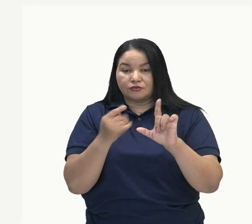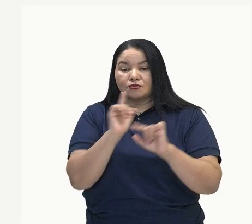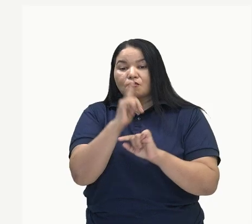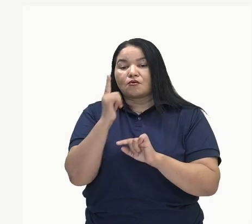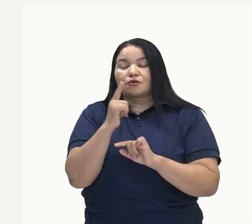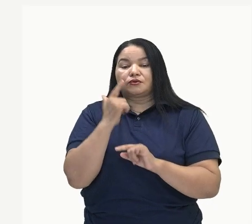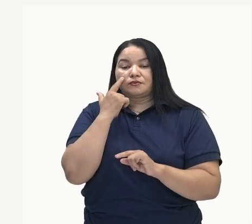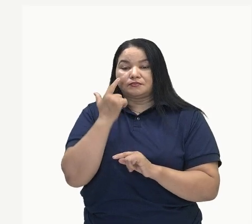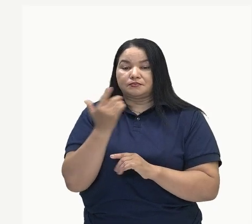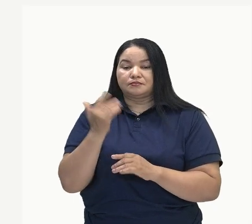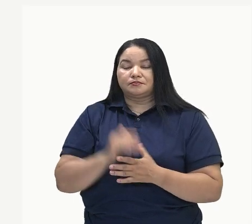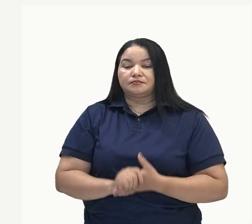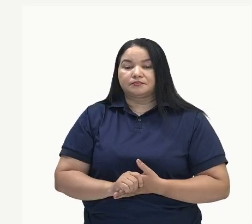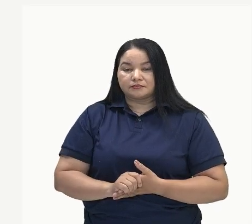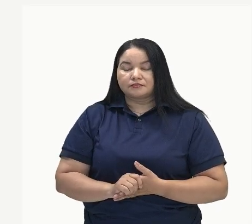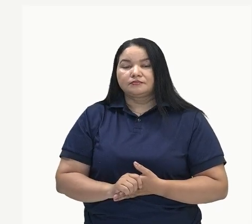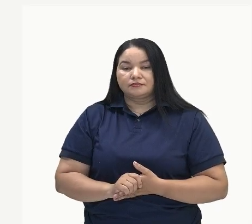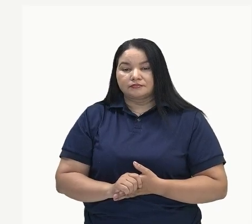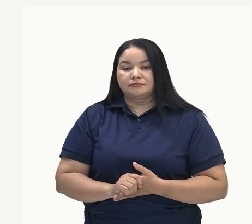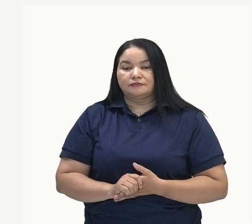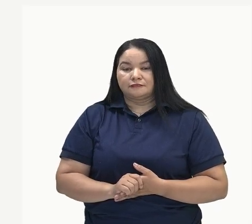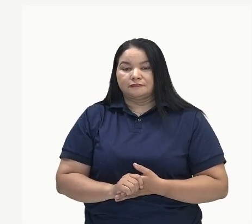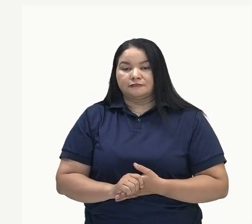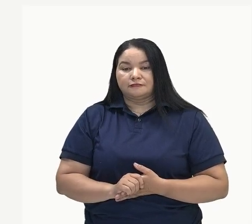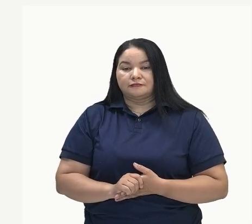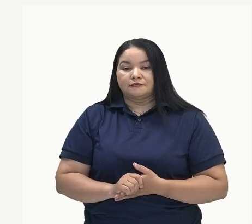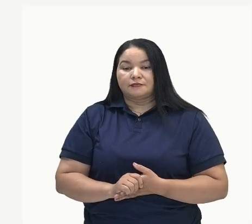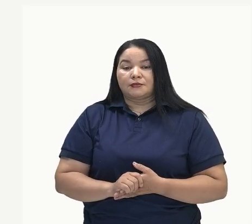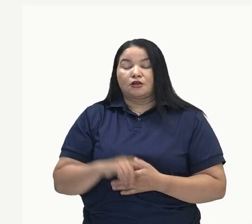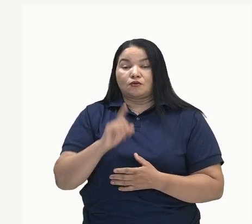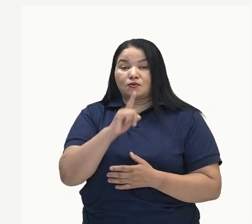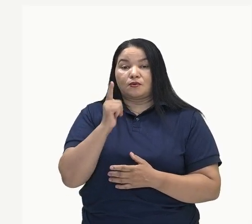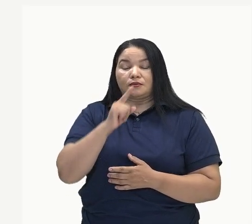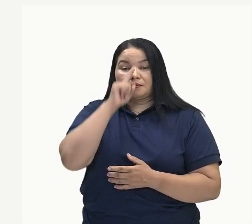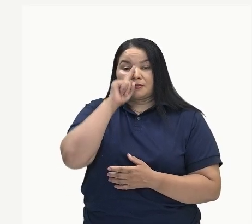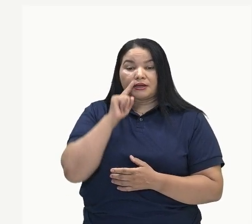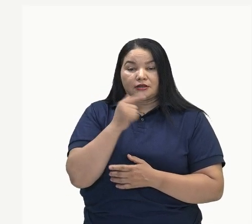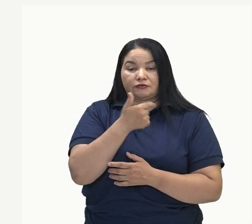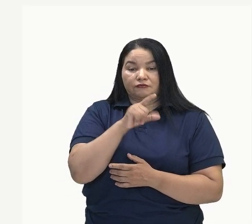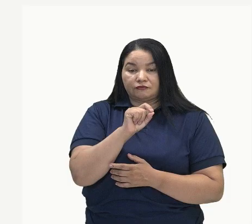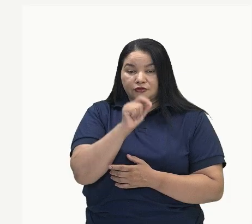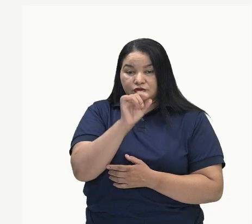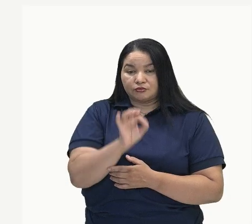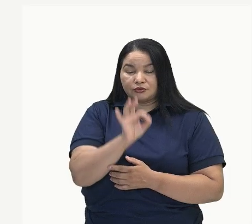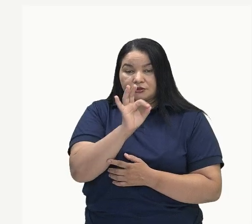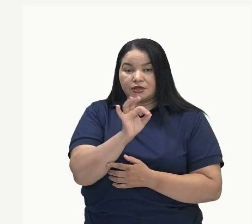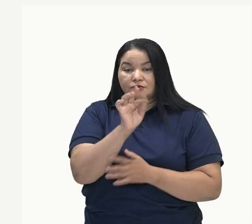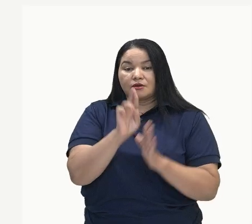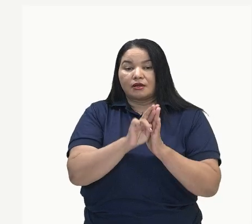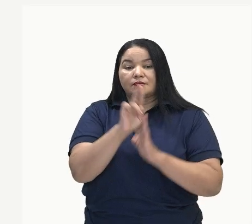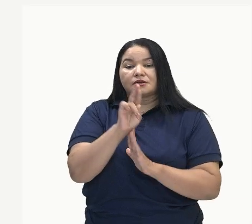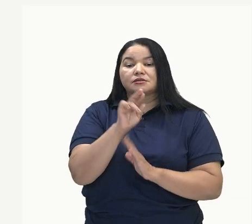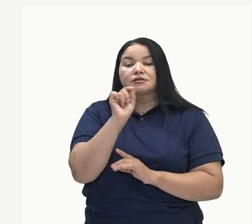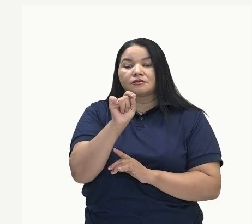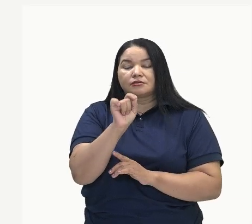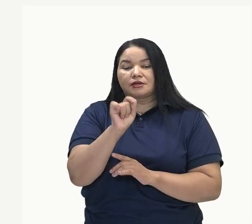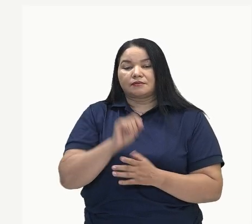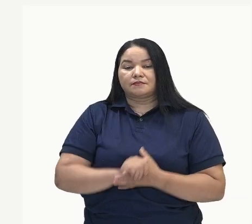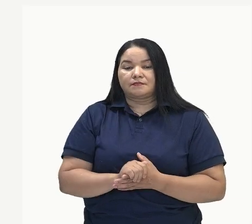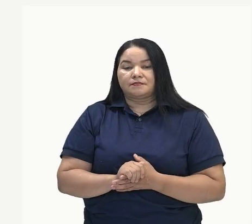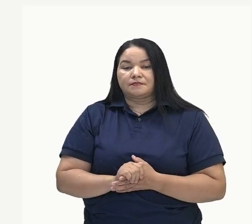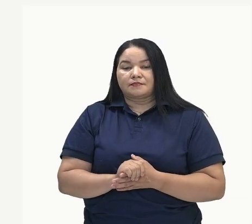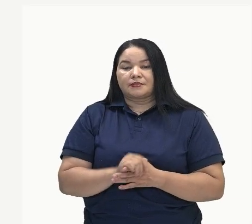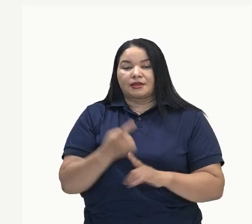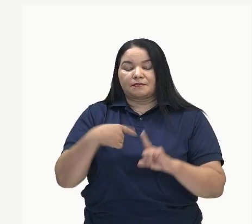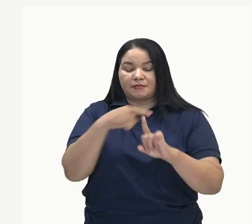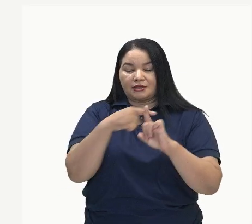graus, certo? Esse ângulo aqui, 20%, representa ali quanto? Ora, é a